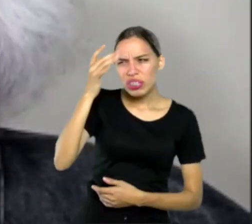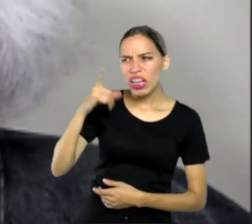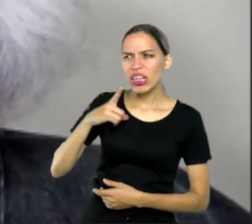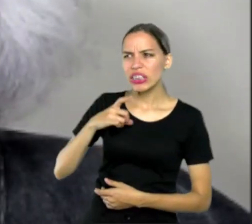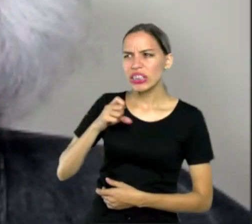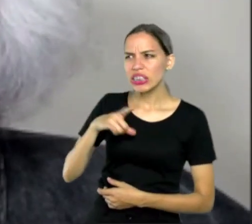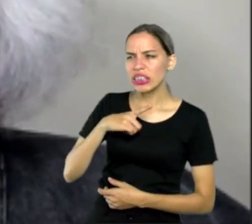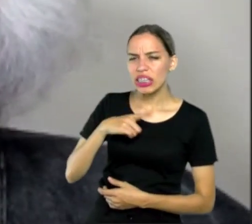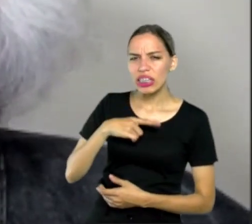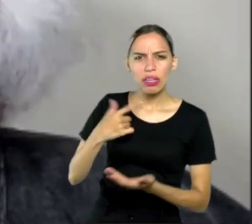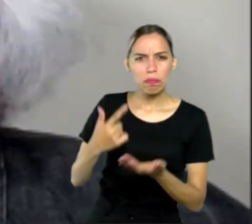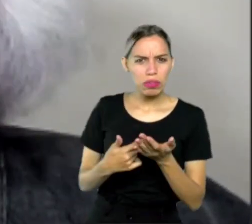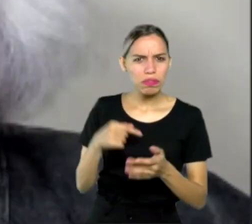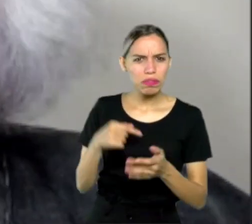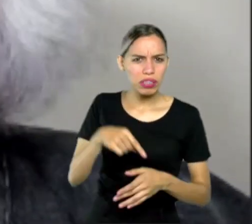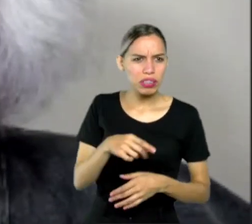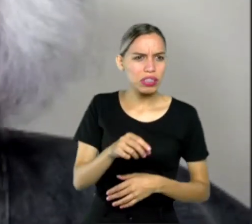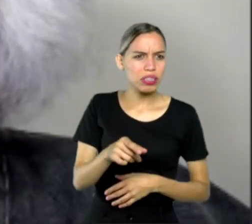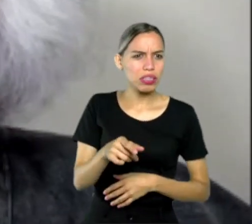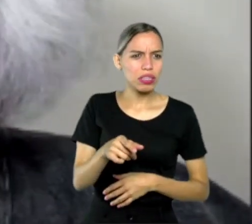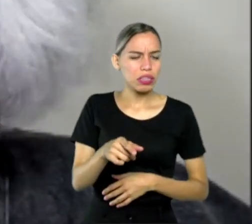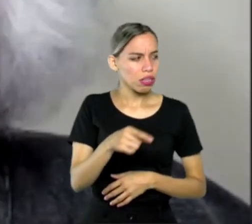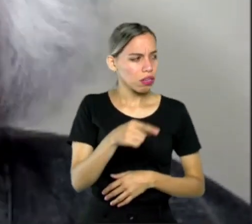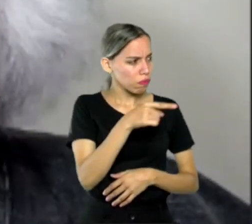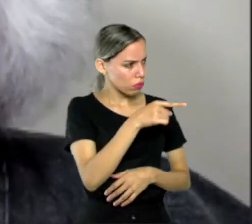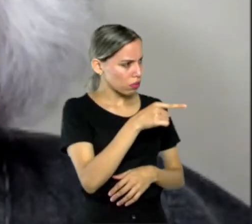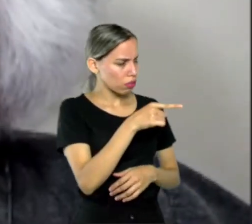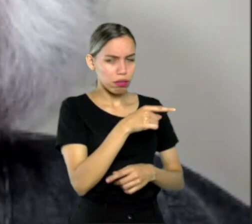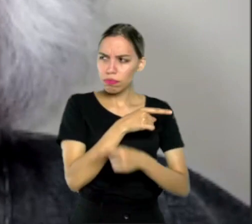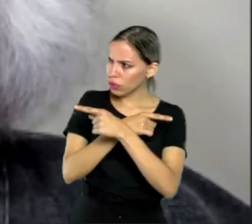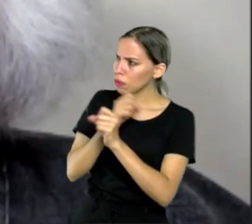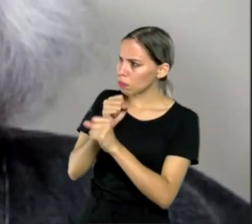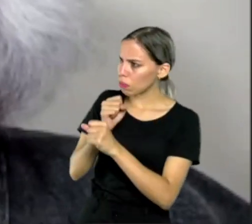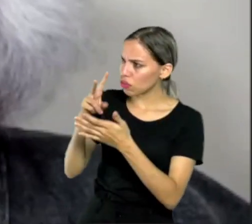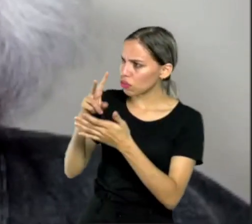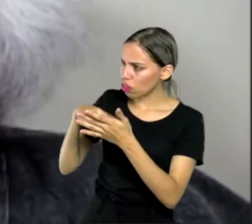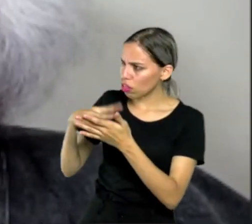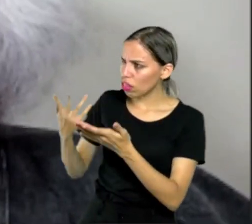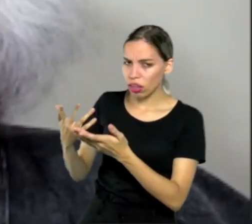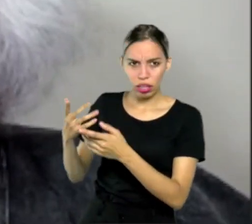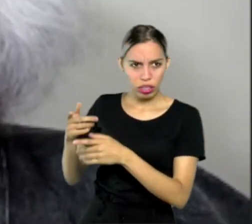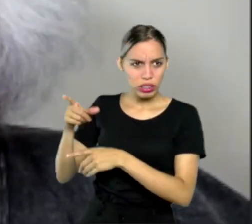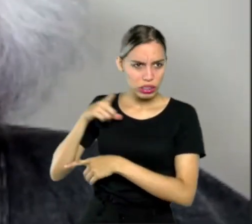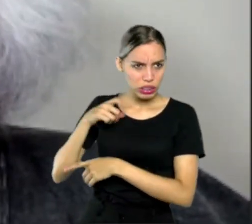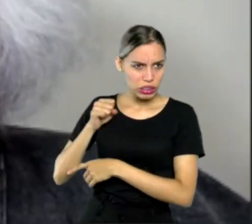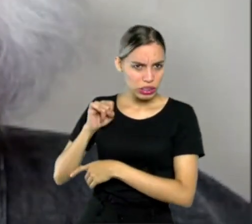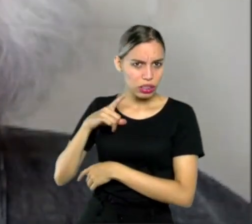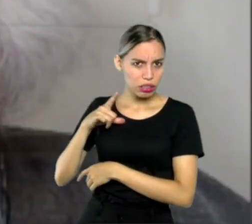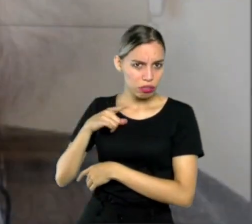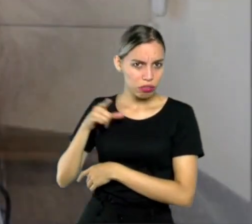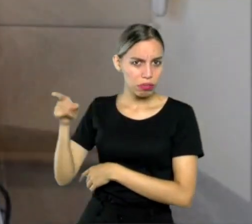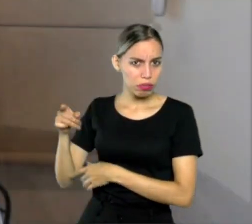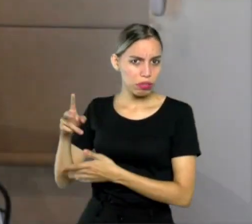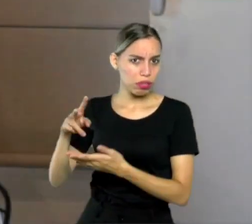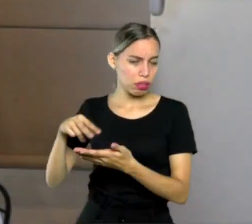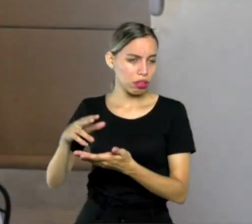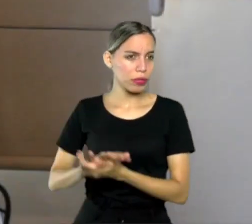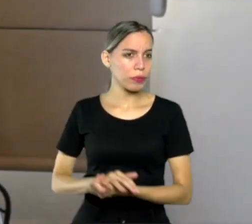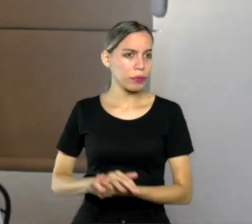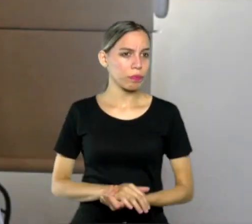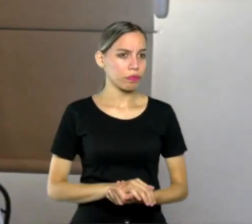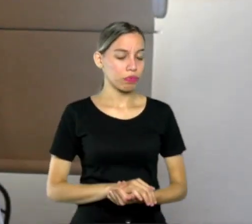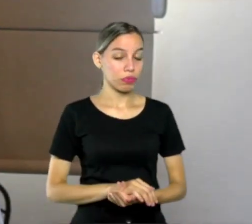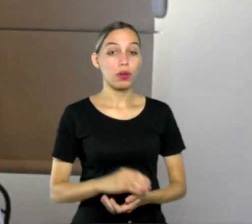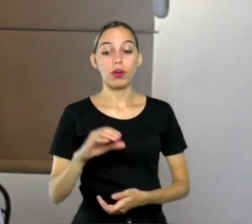depois. Então lê você, por favor, que eu não sei de cor. Vamos ver se é esse mesmo, se tiver com algum erro, você me corrige. Camões para